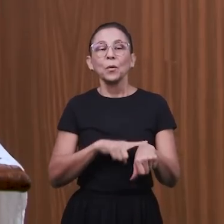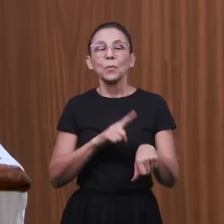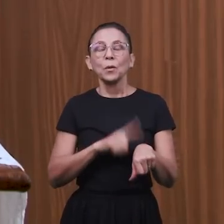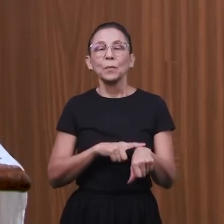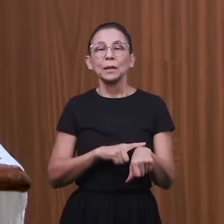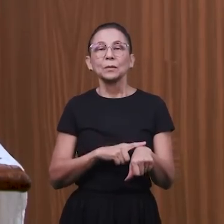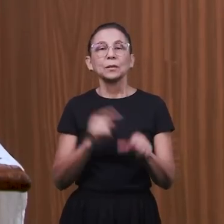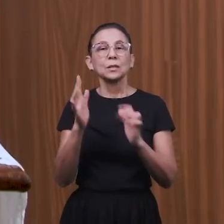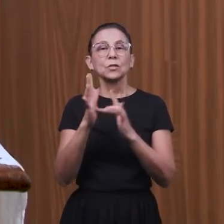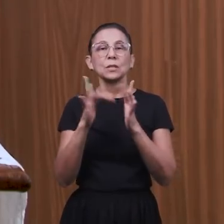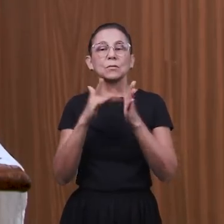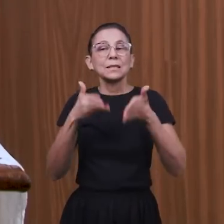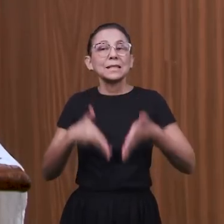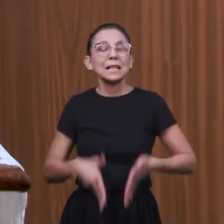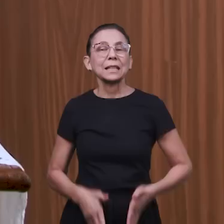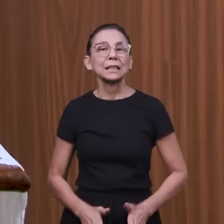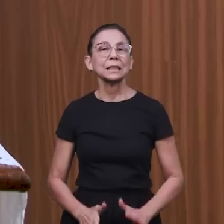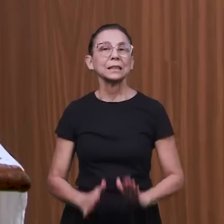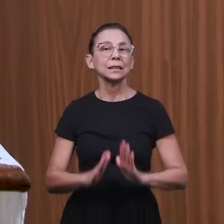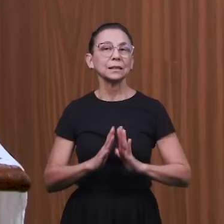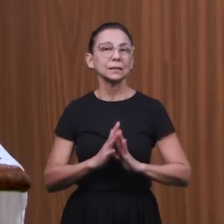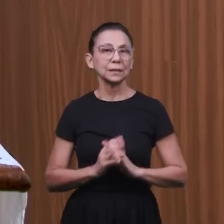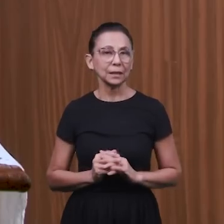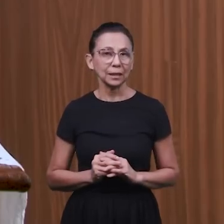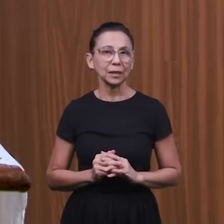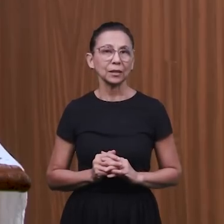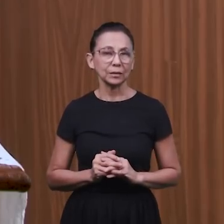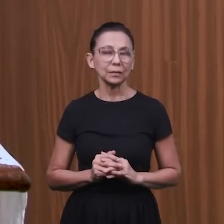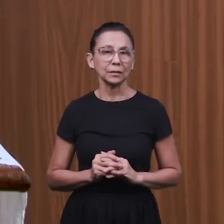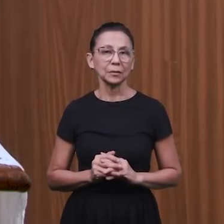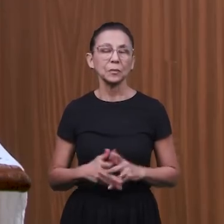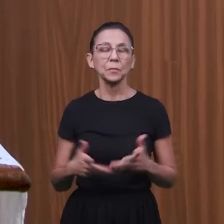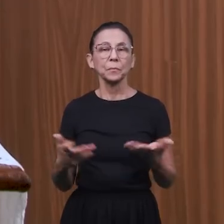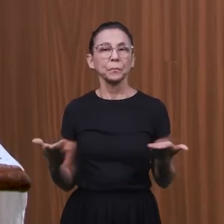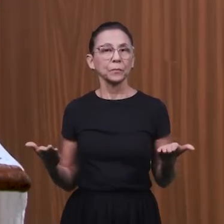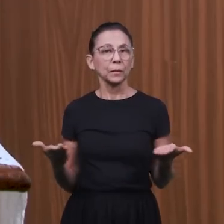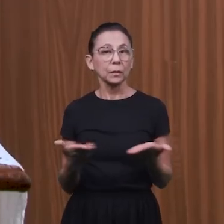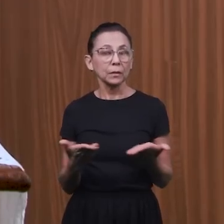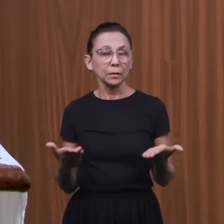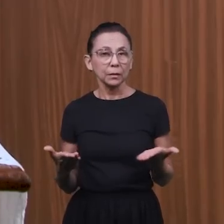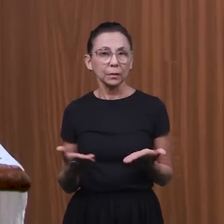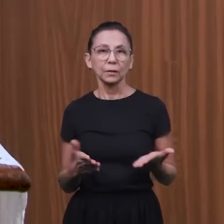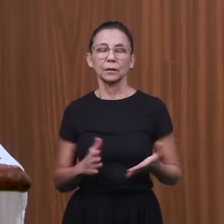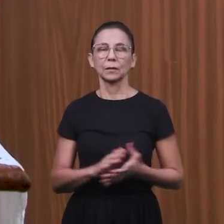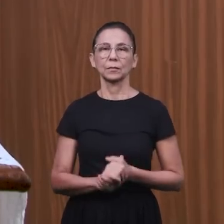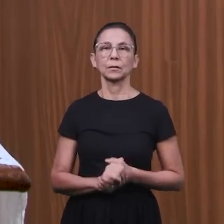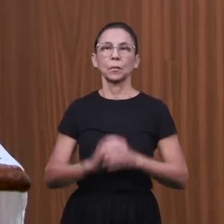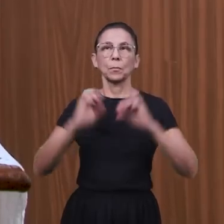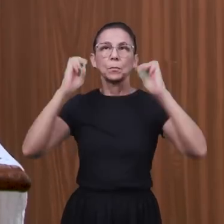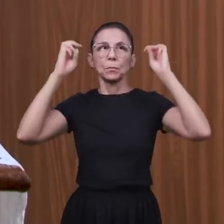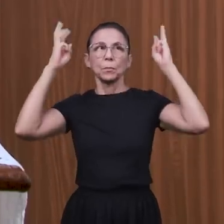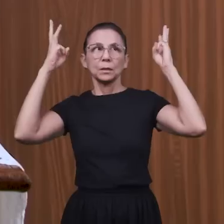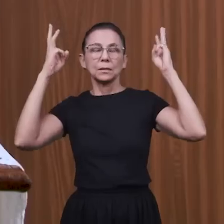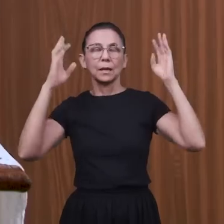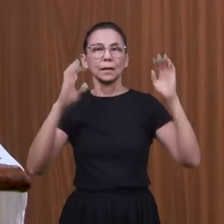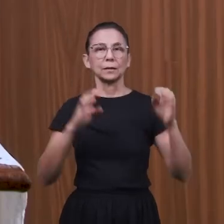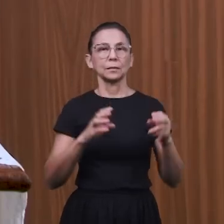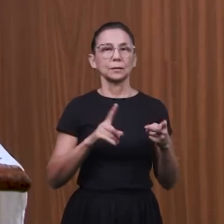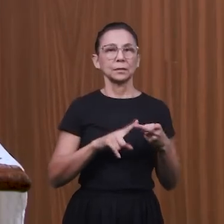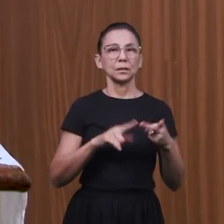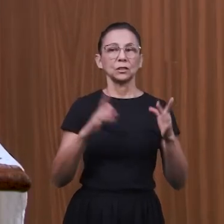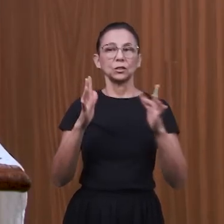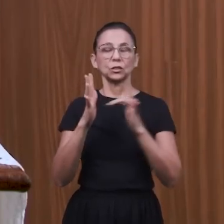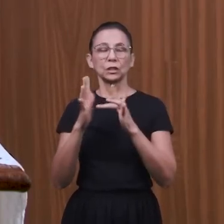de caráter político que iria interferir num povo que hoje estava sob o domínio dele. Então, tanto Moisés quanto